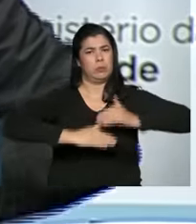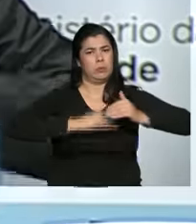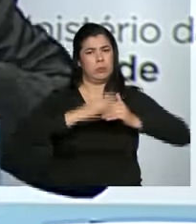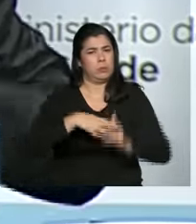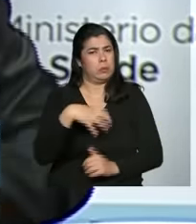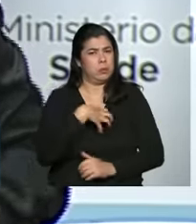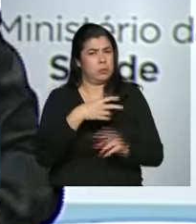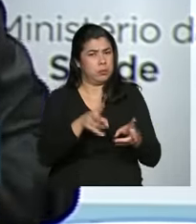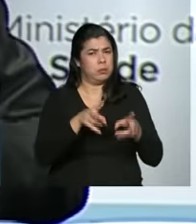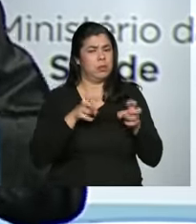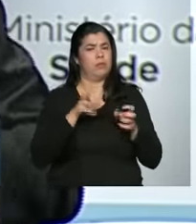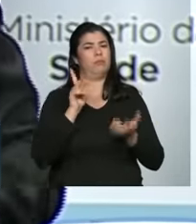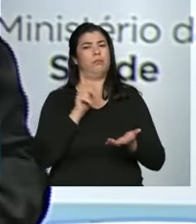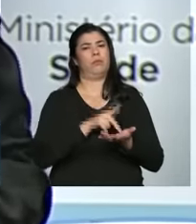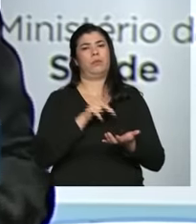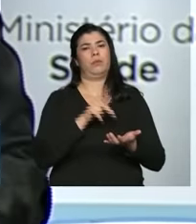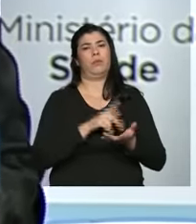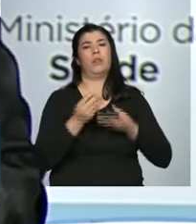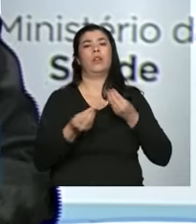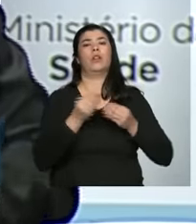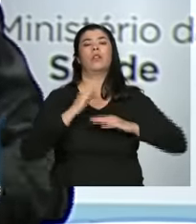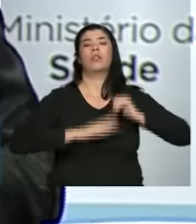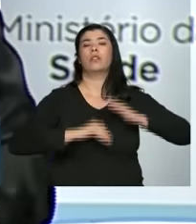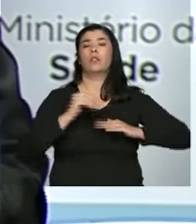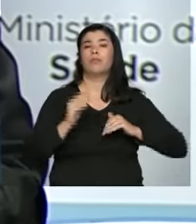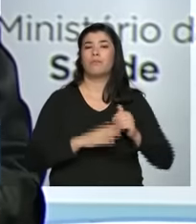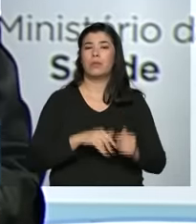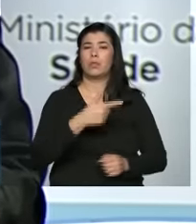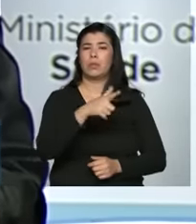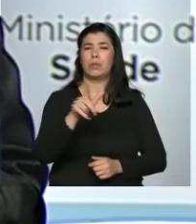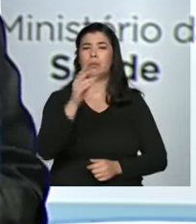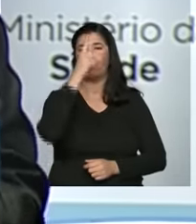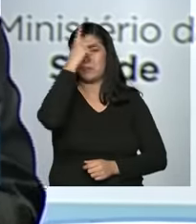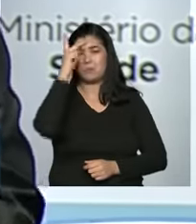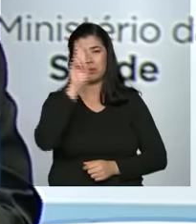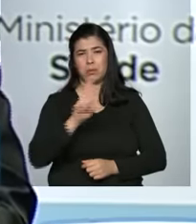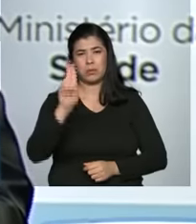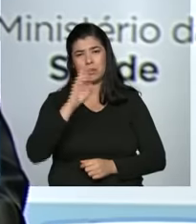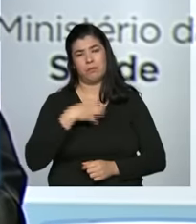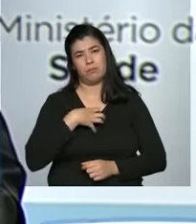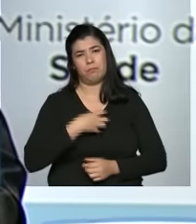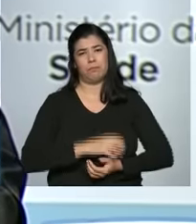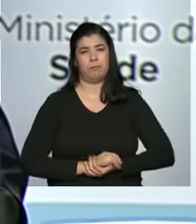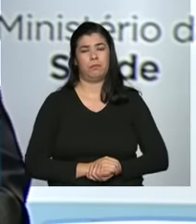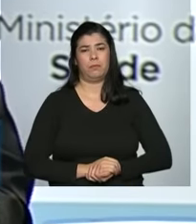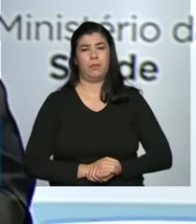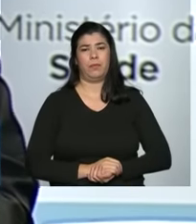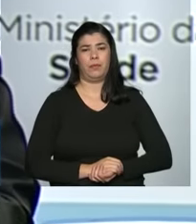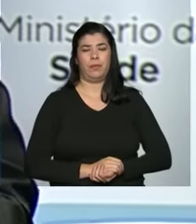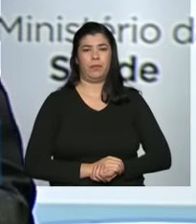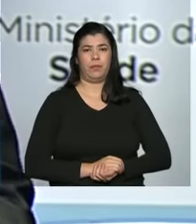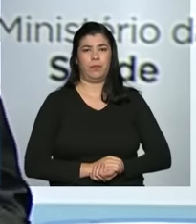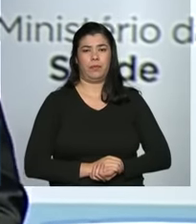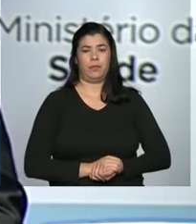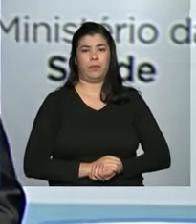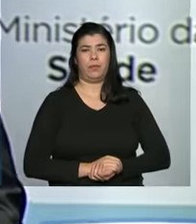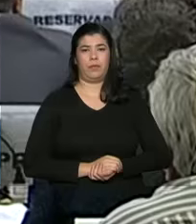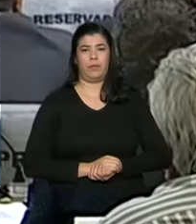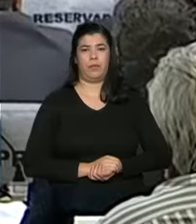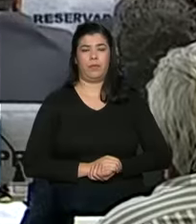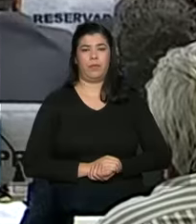sério e sólido a esse problema que aflige a muitos brasileiros Vamos